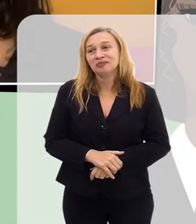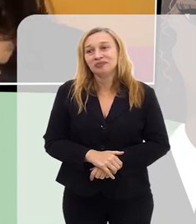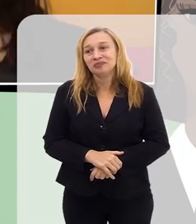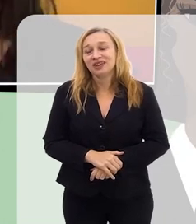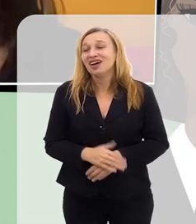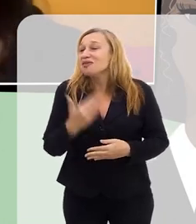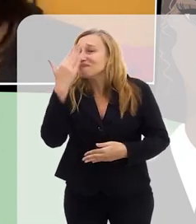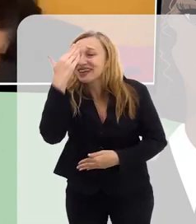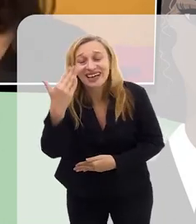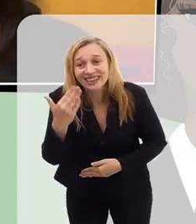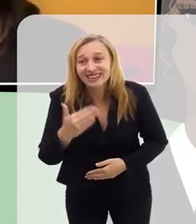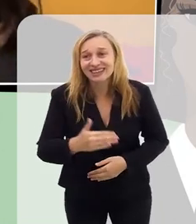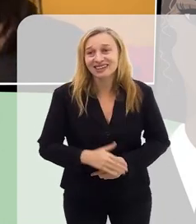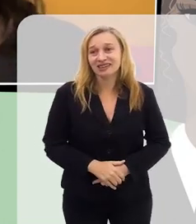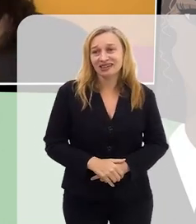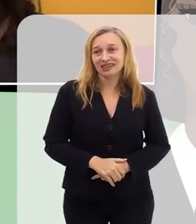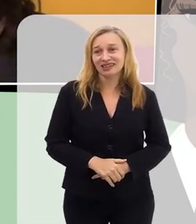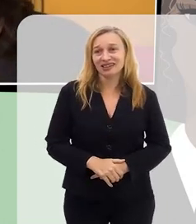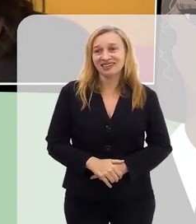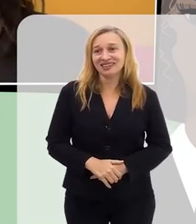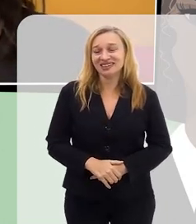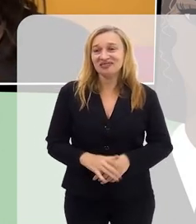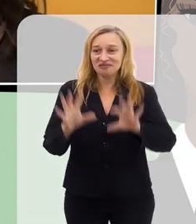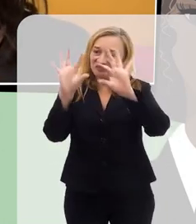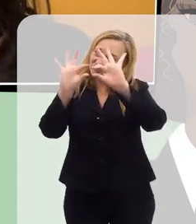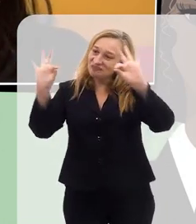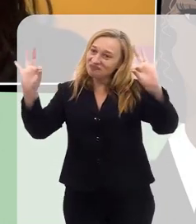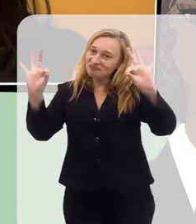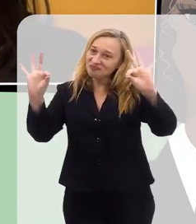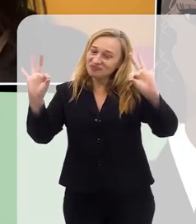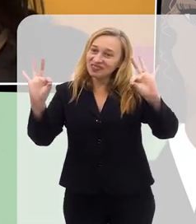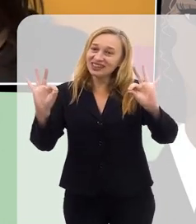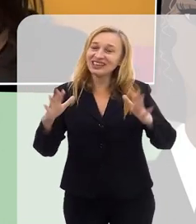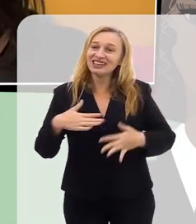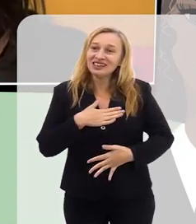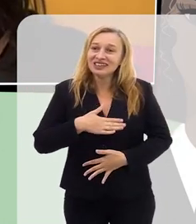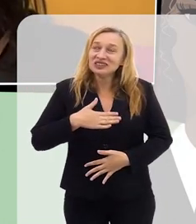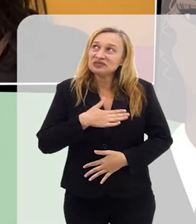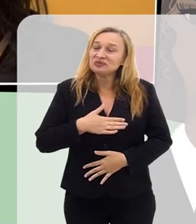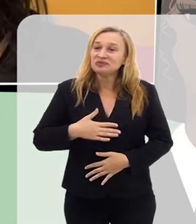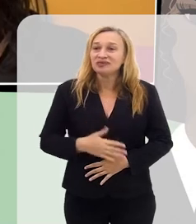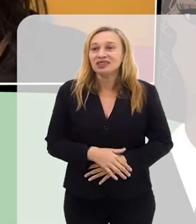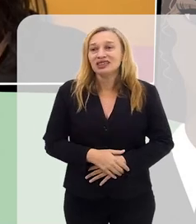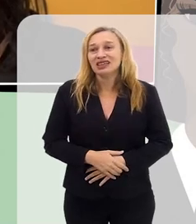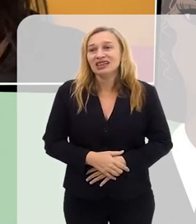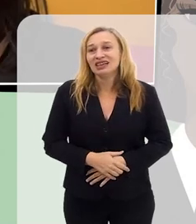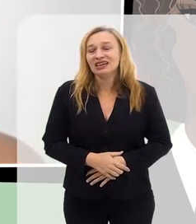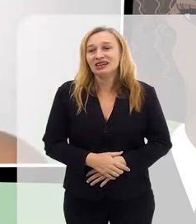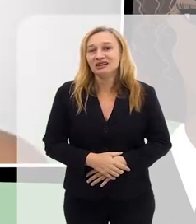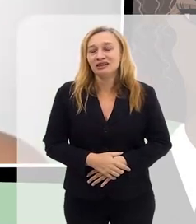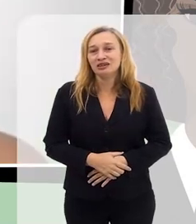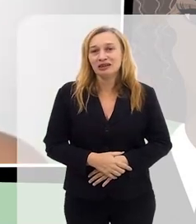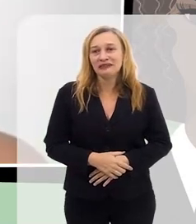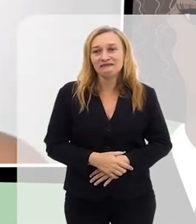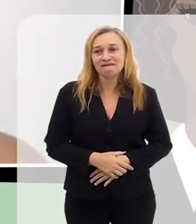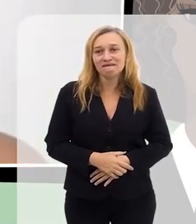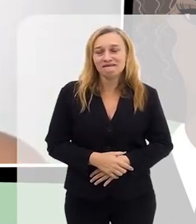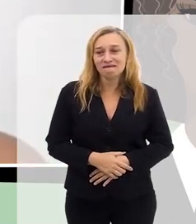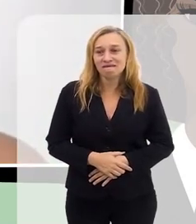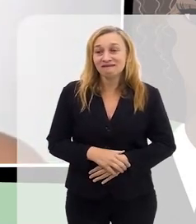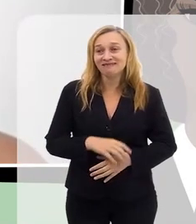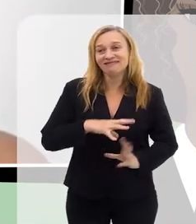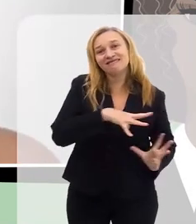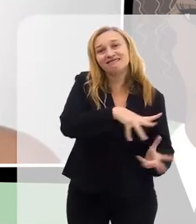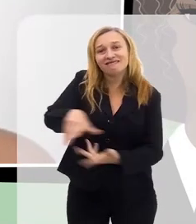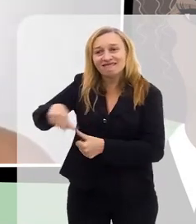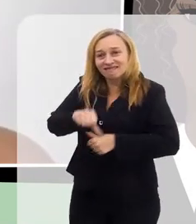finais. E muito obrigada. Tem uma frase na humanização que eu gosto bastante, e que diz que